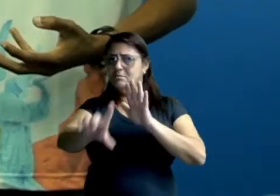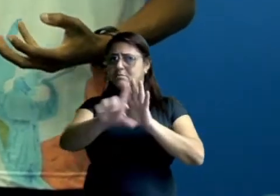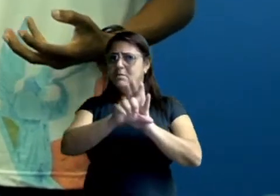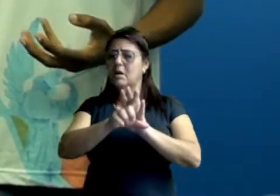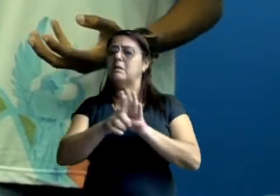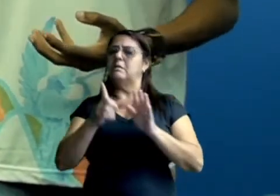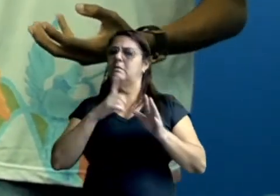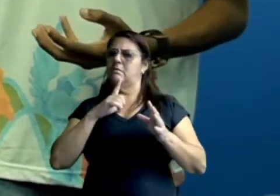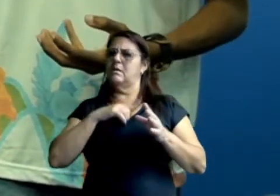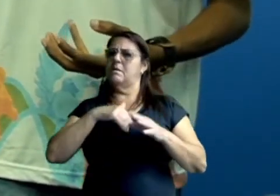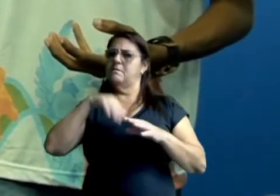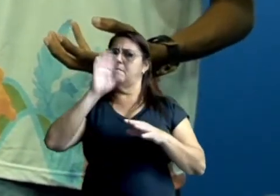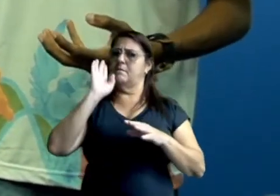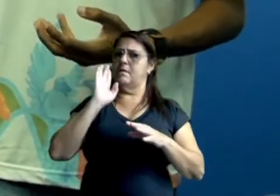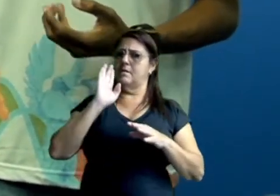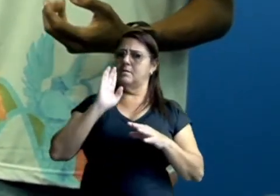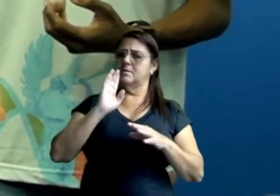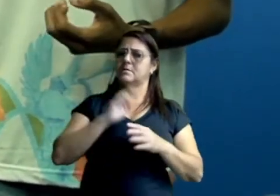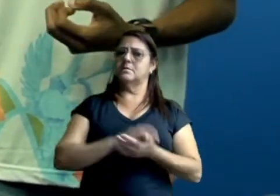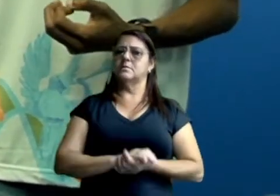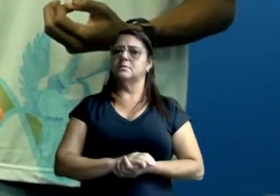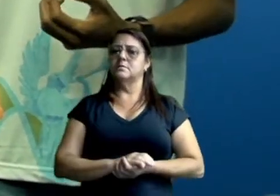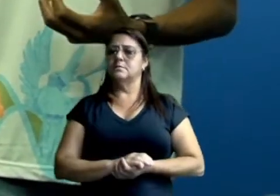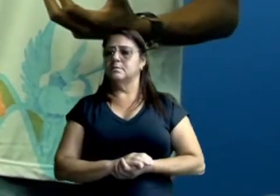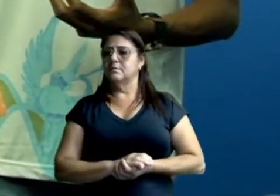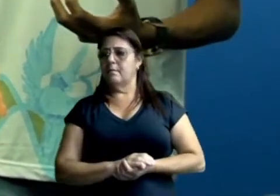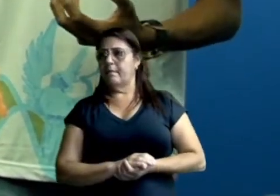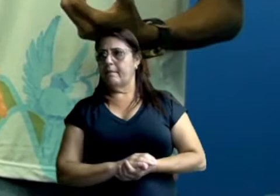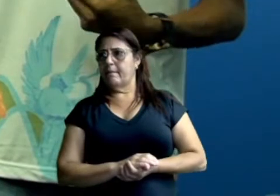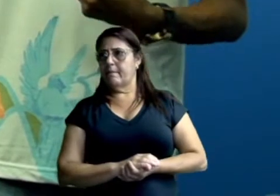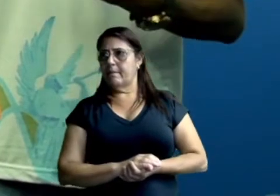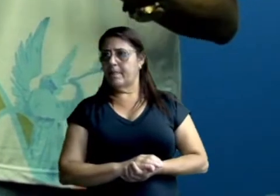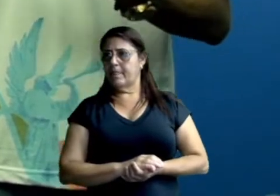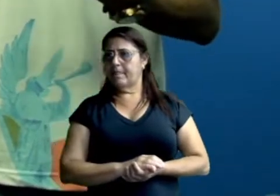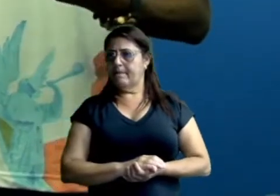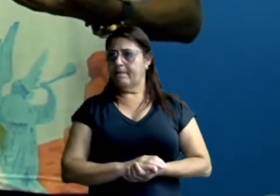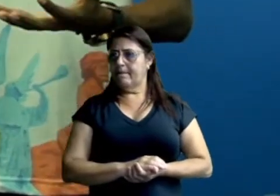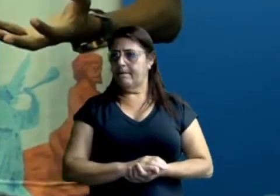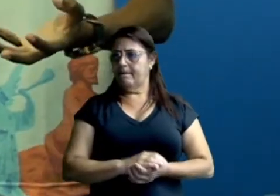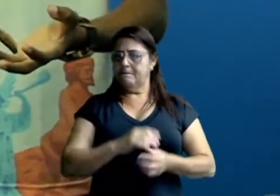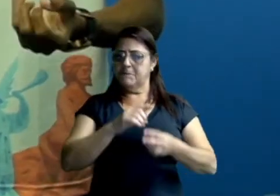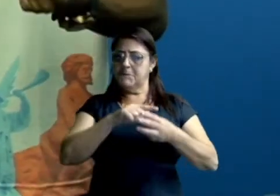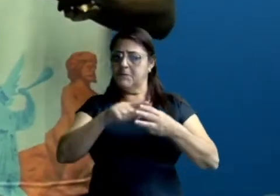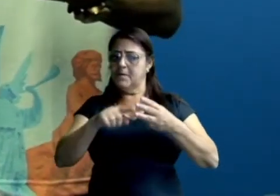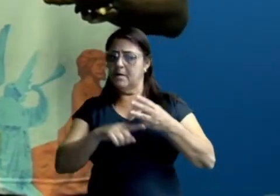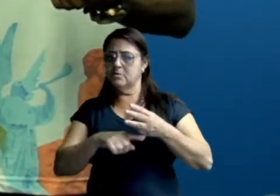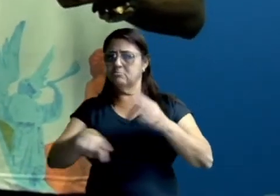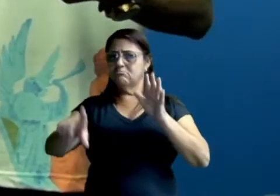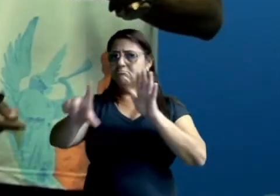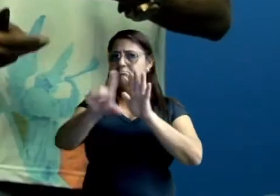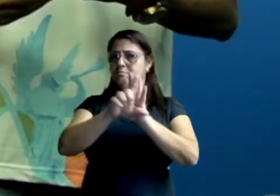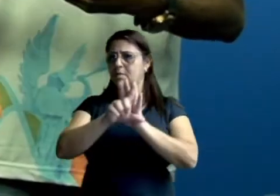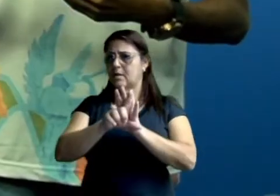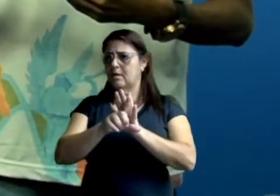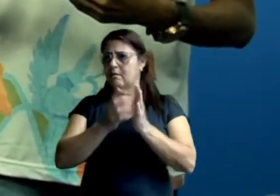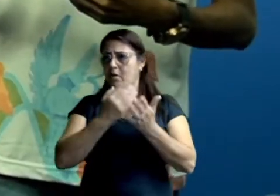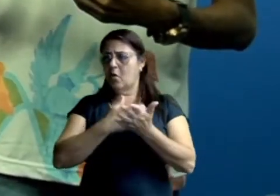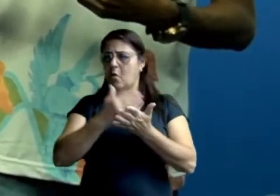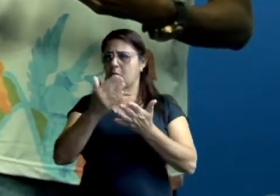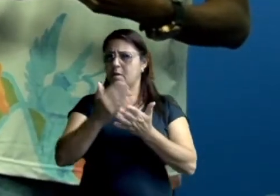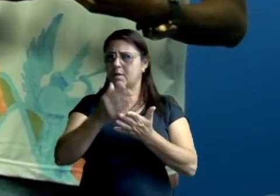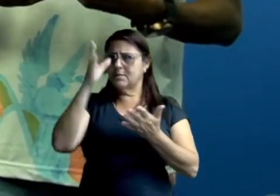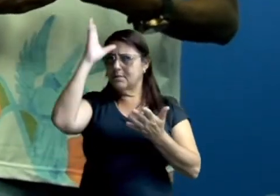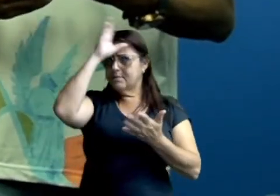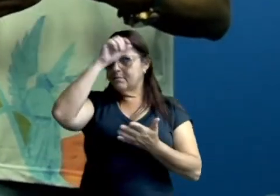outras teorias que ele desenvolveu, tá? Então, as 3 leis de Newton, a gente vai começar a